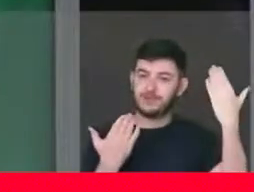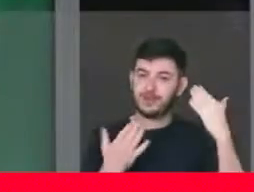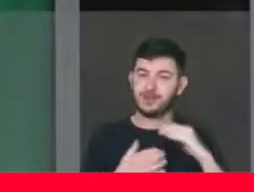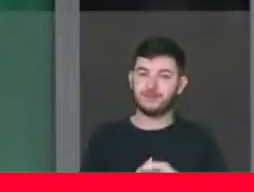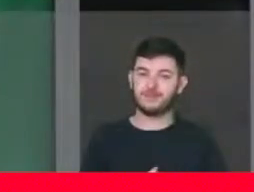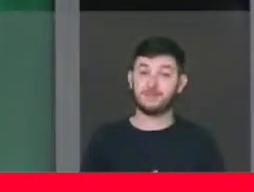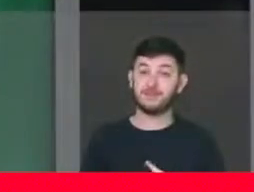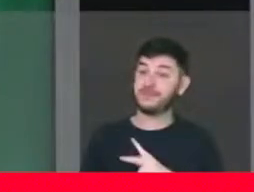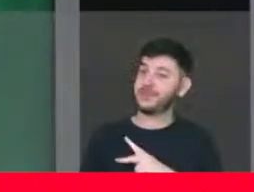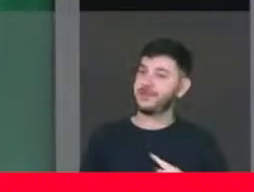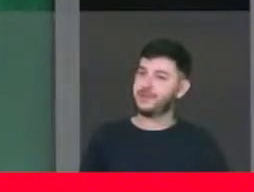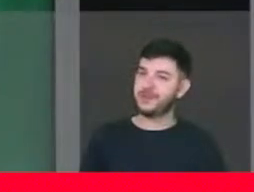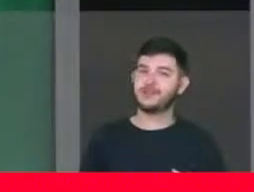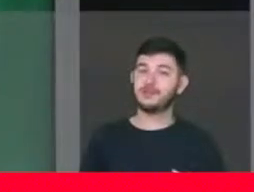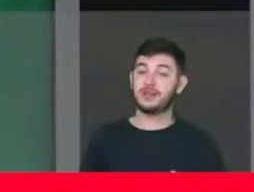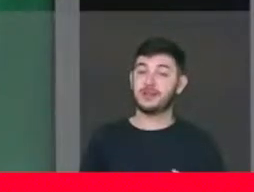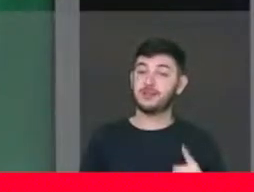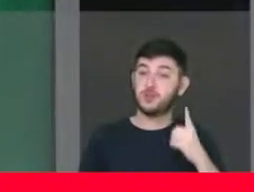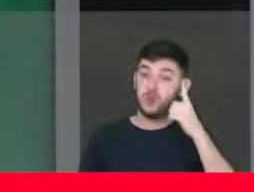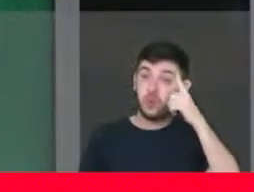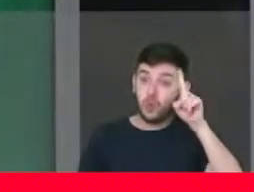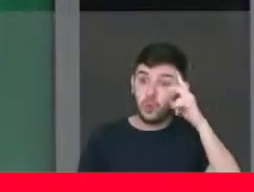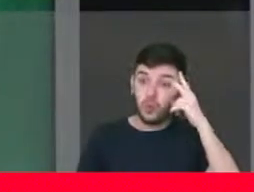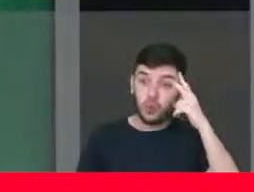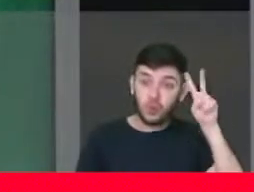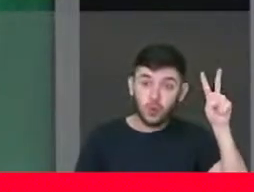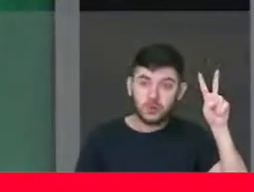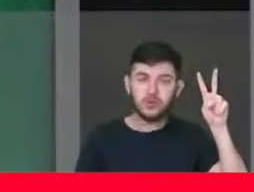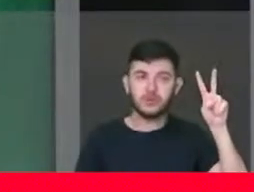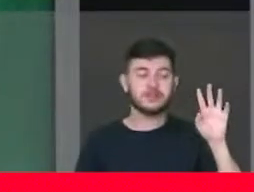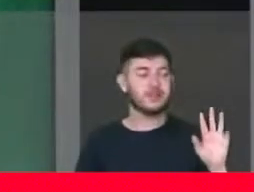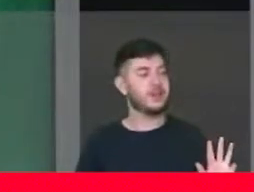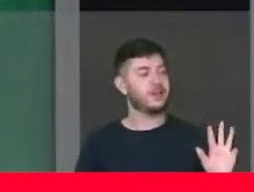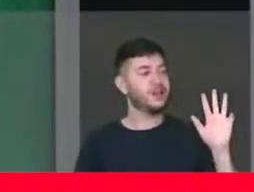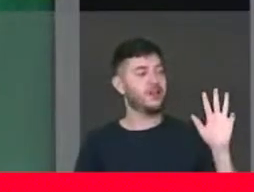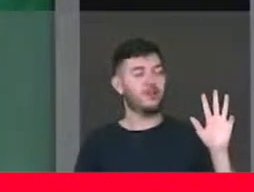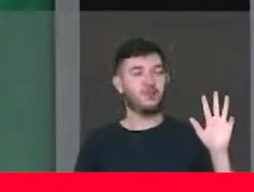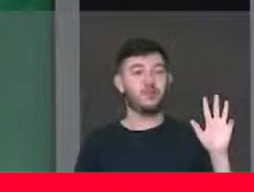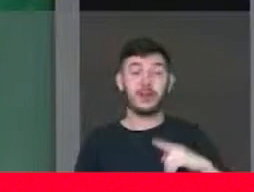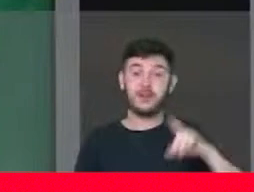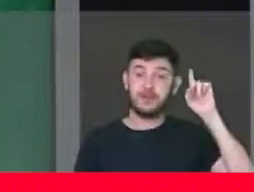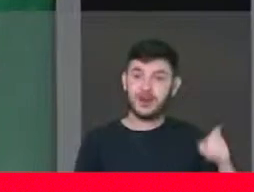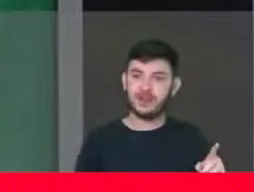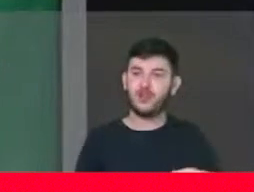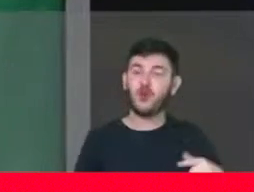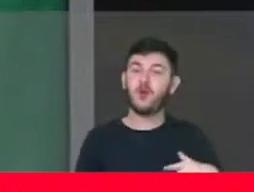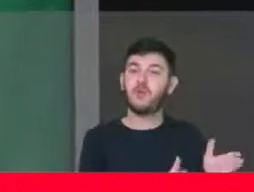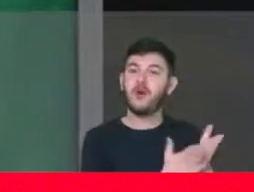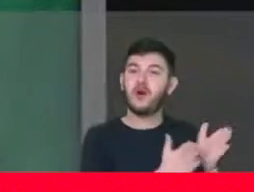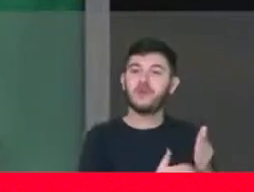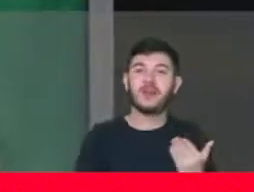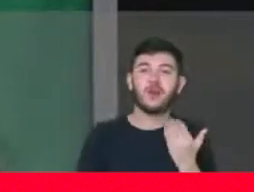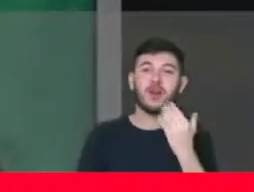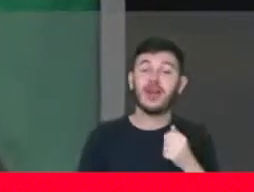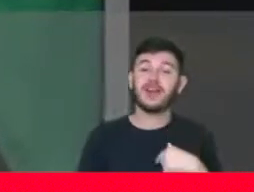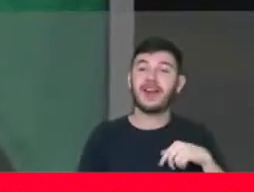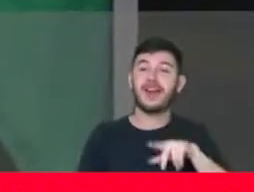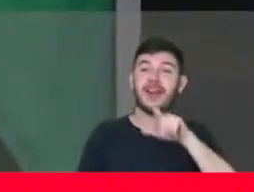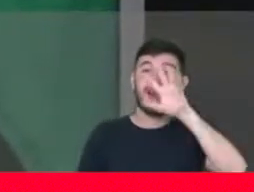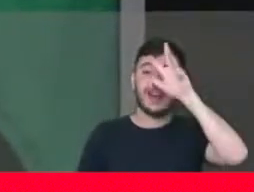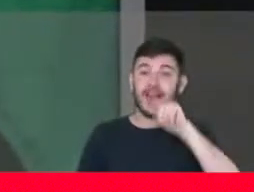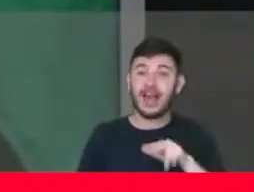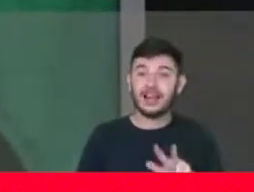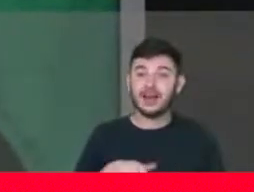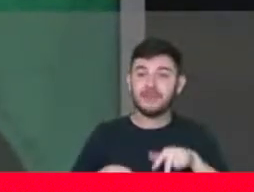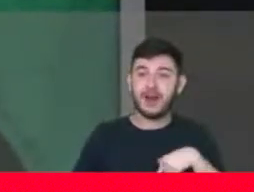Presidente, em apenas 2 dias, né? Lula mandou o pobre comer pé de galinha, disse que não acha negra e mulher